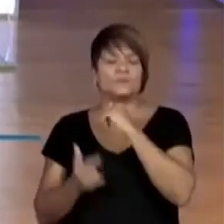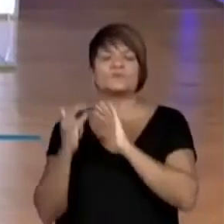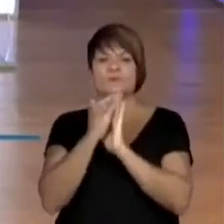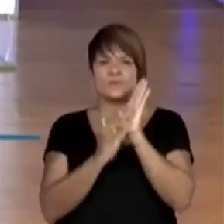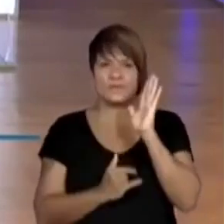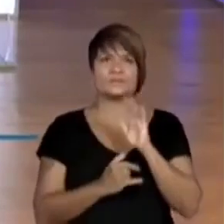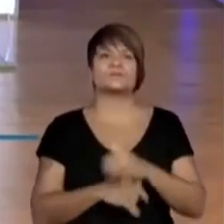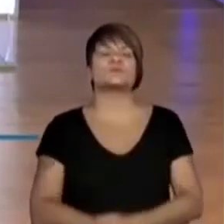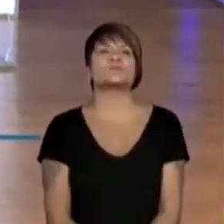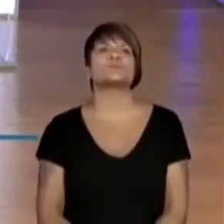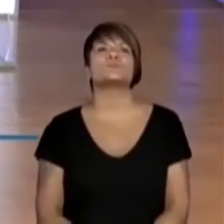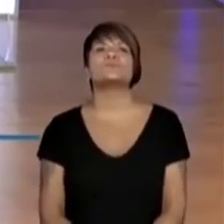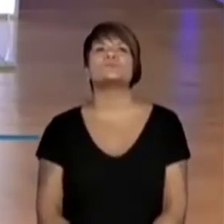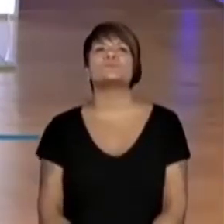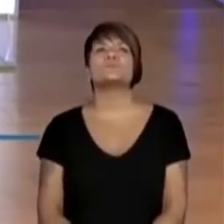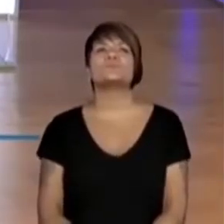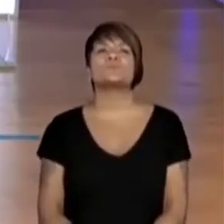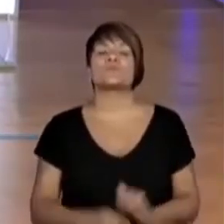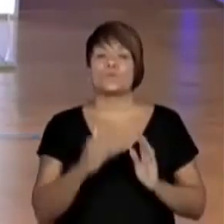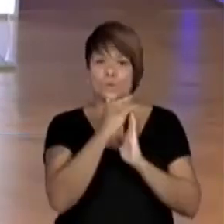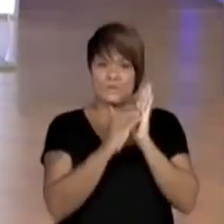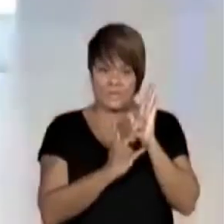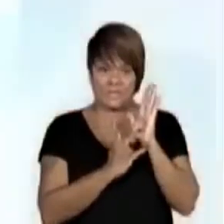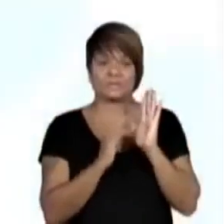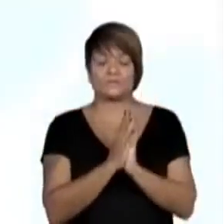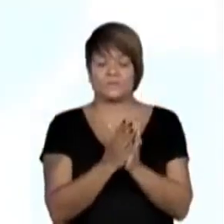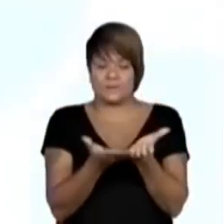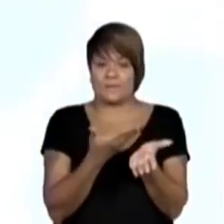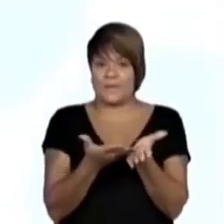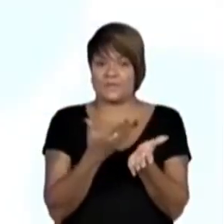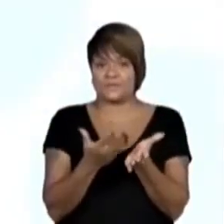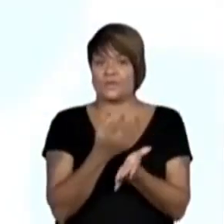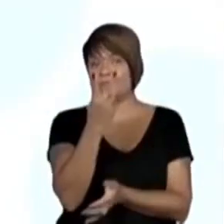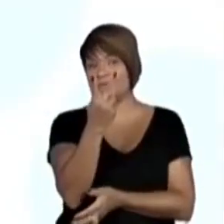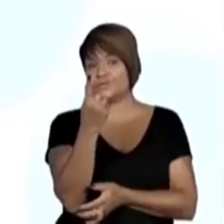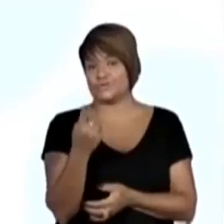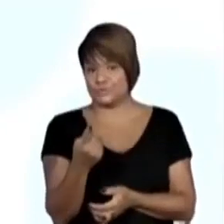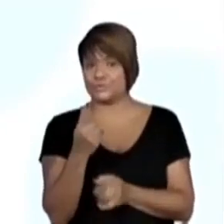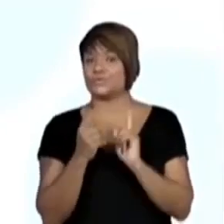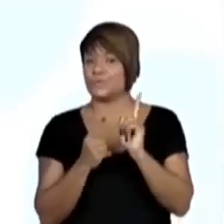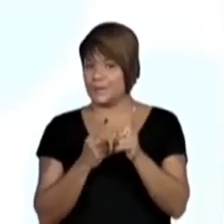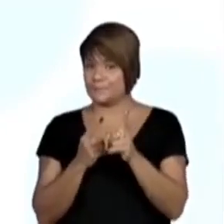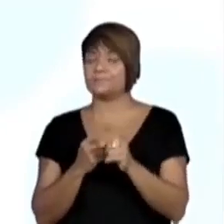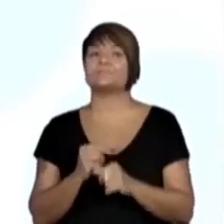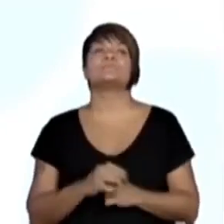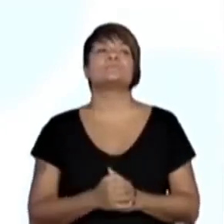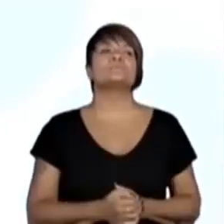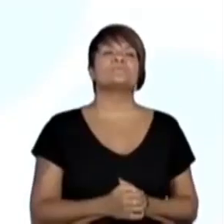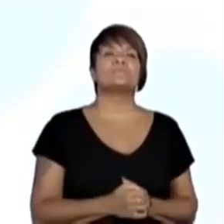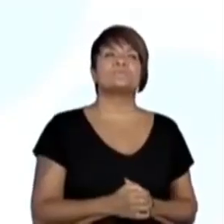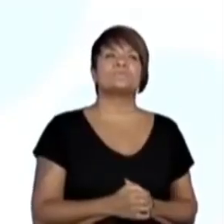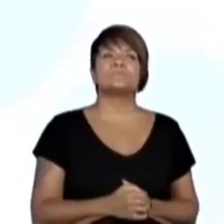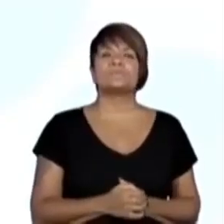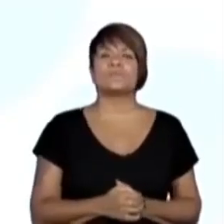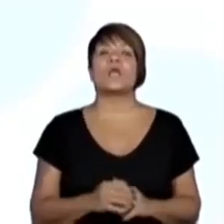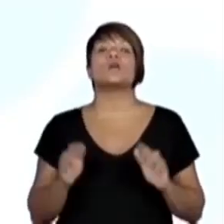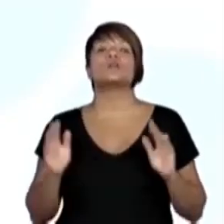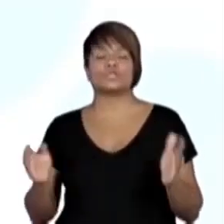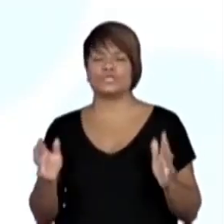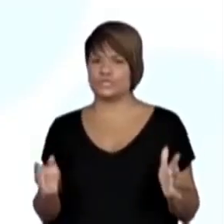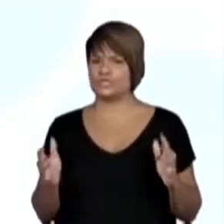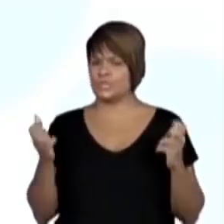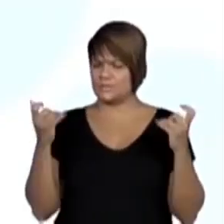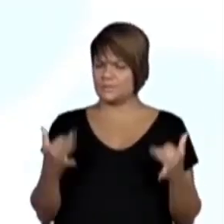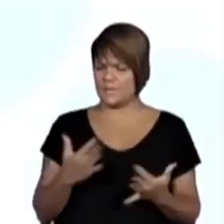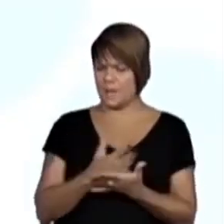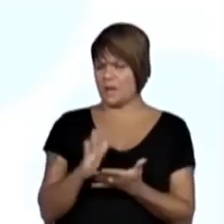texto aí. O texto está na página 21, hein, pessoal? É só vocês acompanharem. Então, como a gente já falou